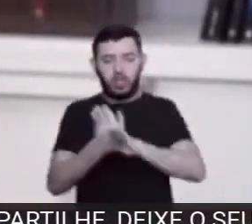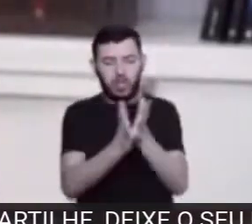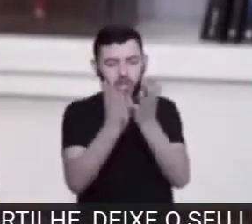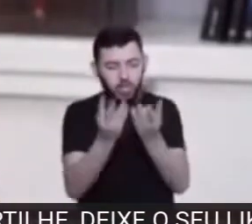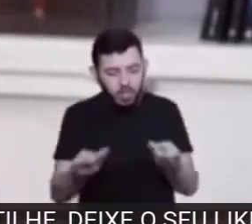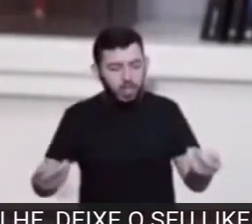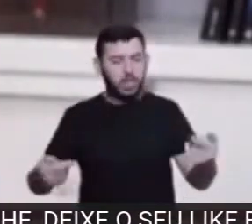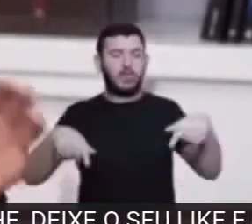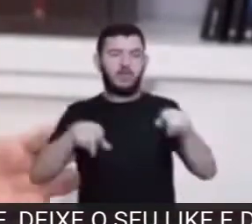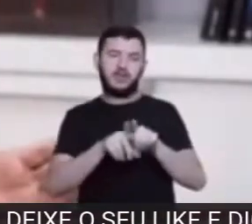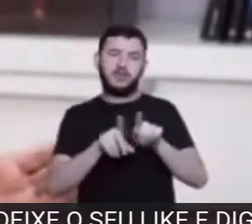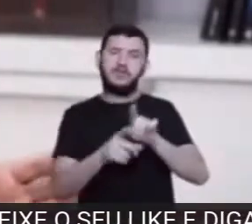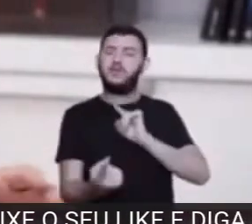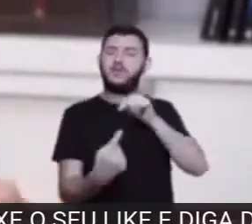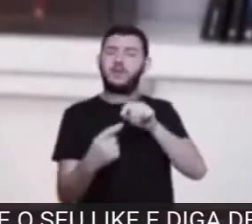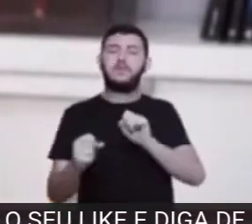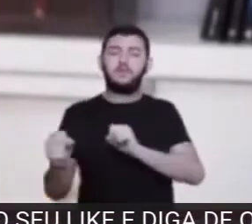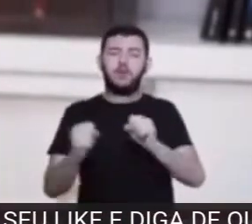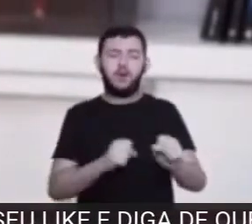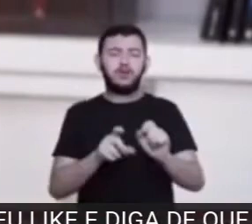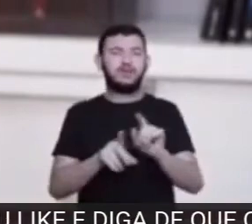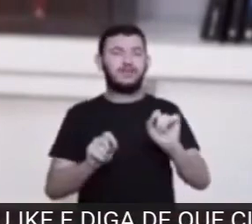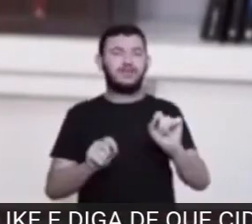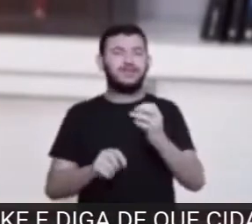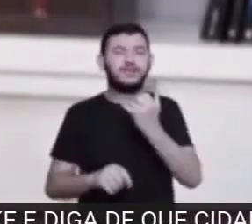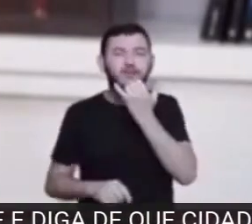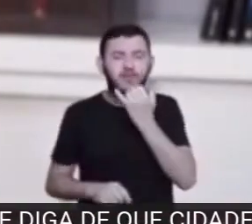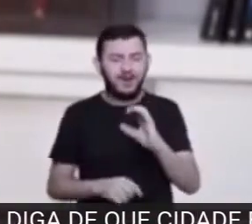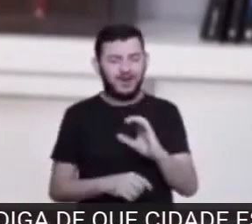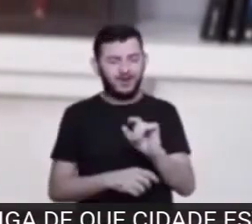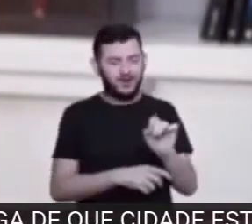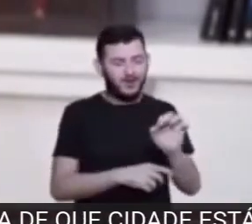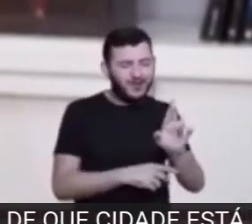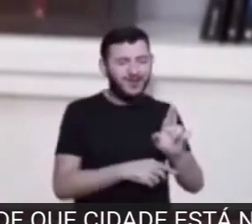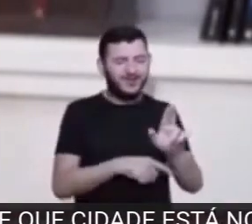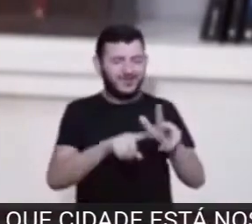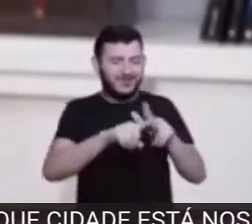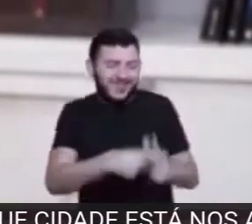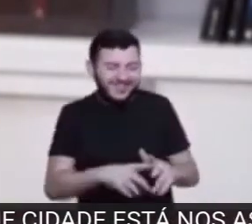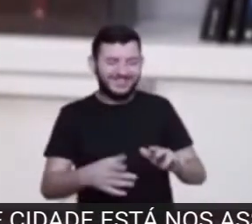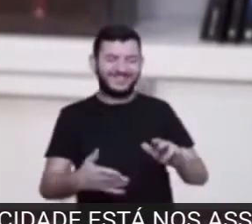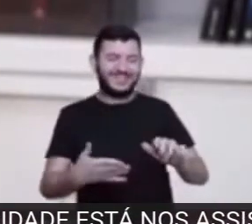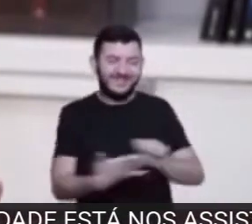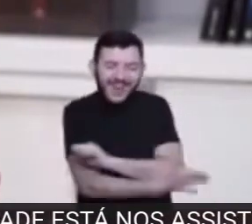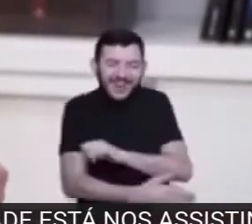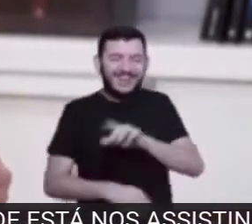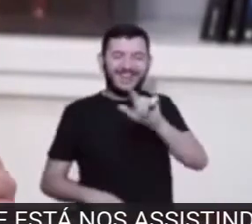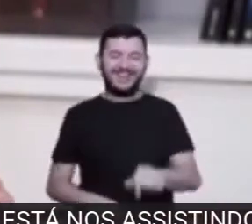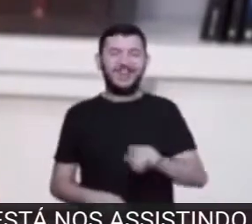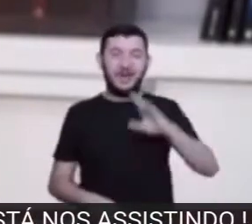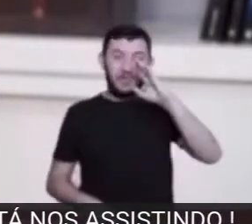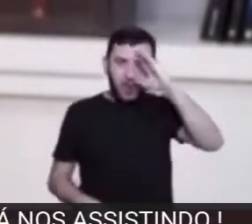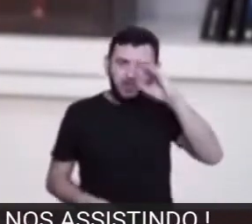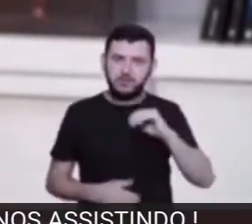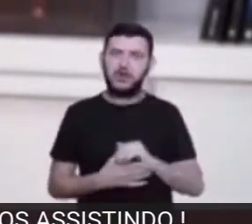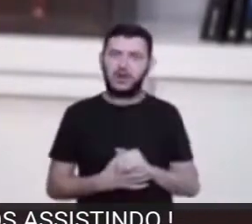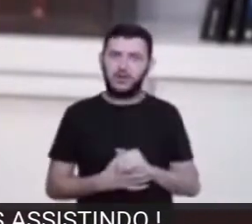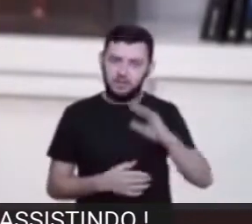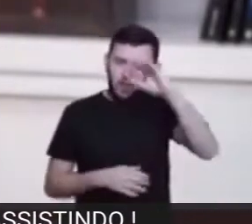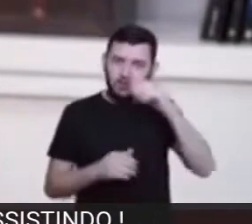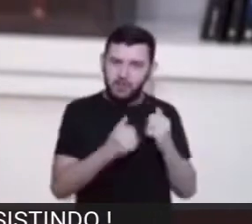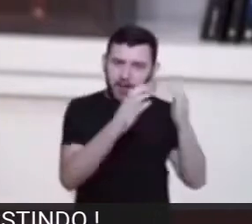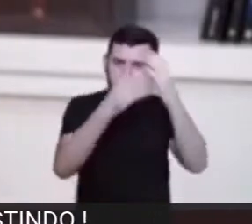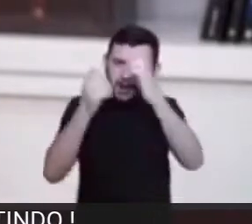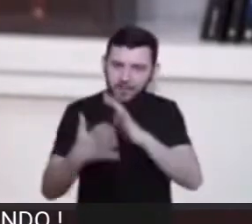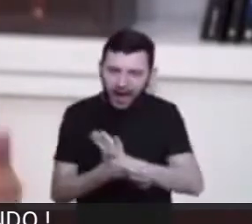Sabe, eu falei Collor, é Bolsonaro. Bolsonaro. É Bolsonaro. Ou seja, nós vamos fazer uma coisa fantástica, é recuperar o